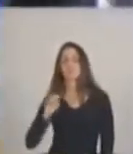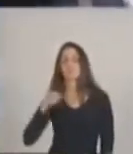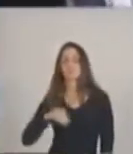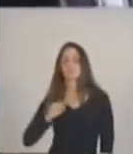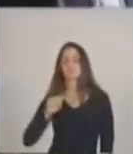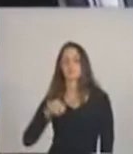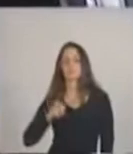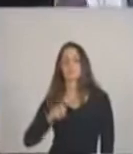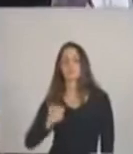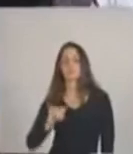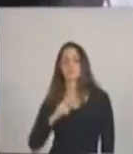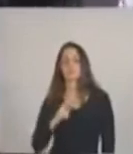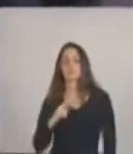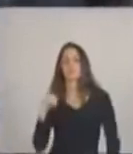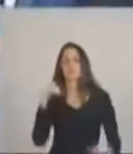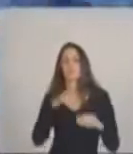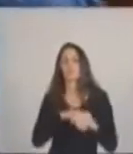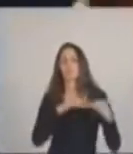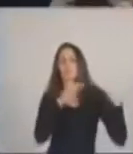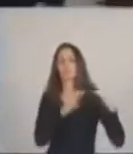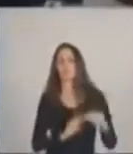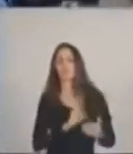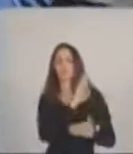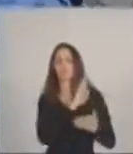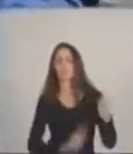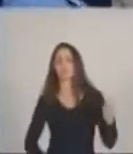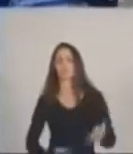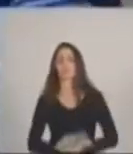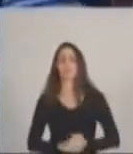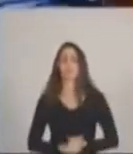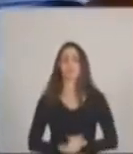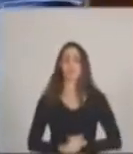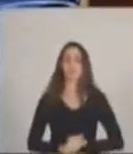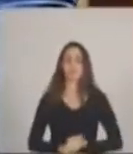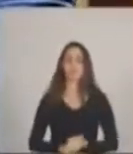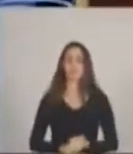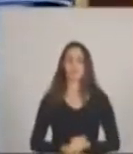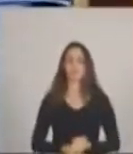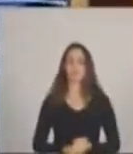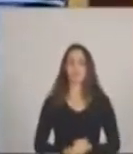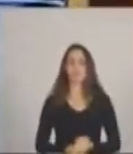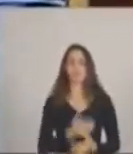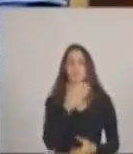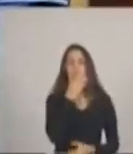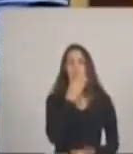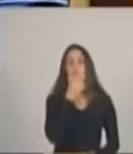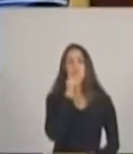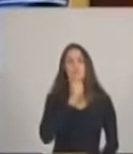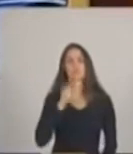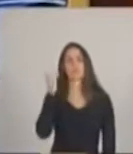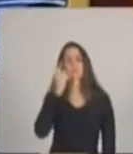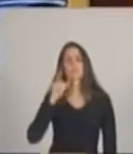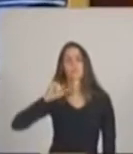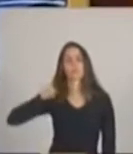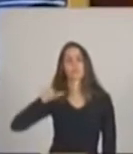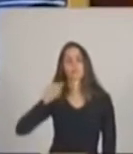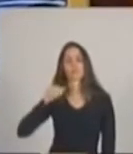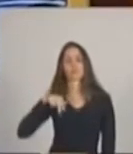Senhor presidente, acompanho o relatório. Valeu. Obrigado. Eu vejo o senhor, pode deixar. Deputado Janete Sá.